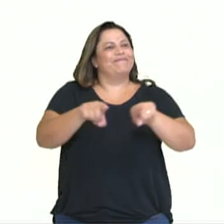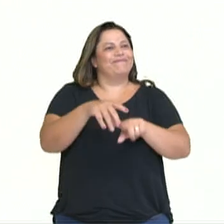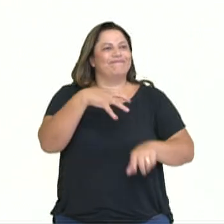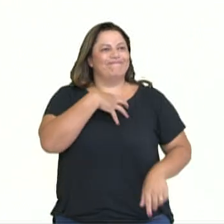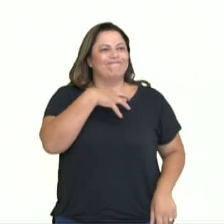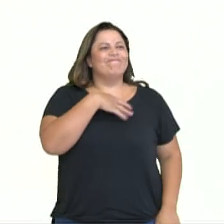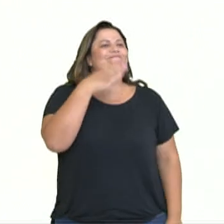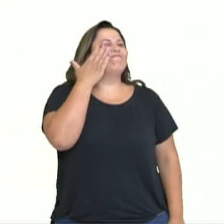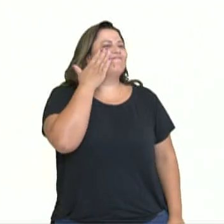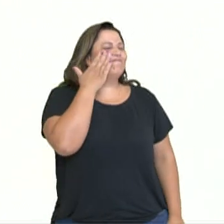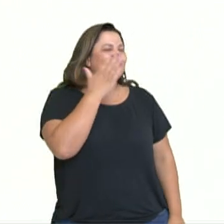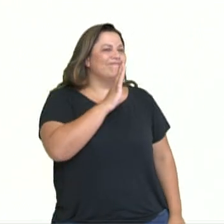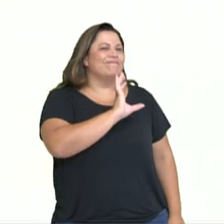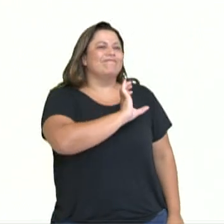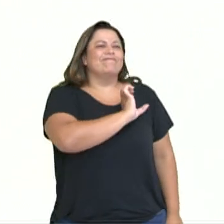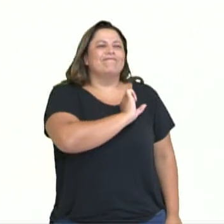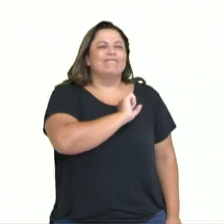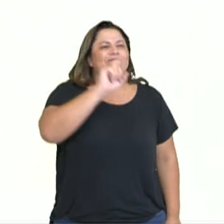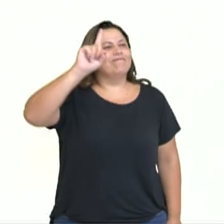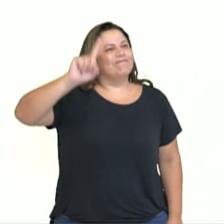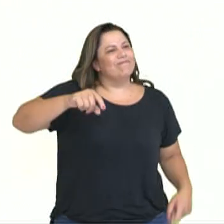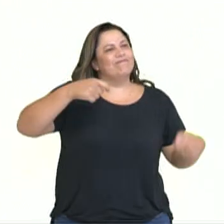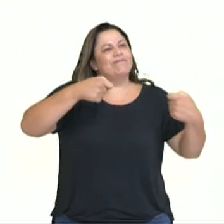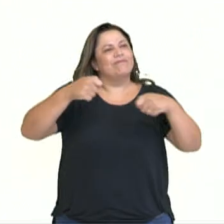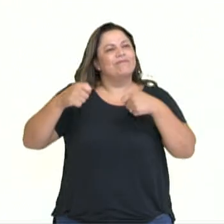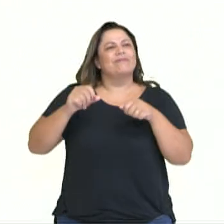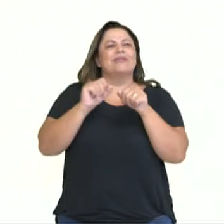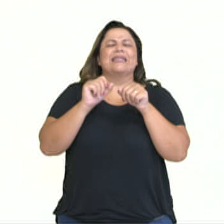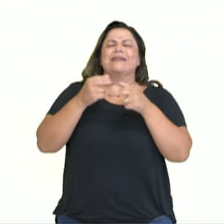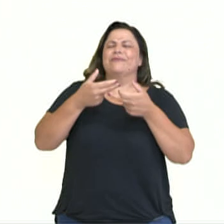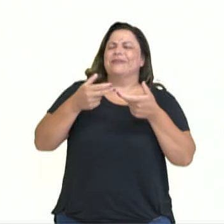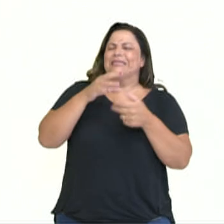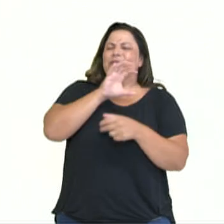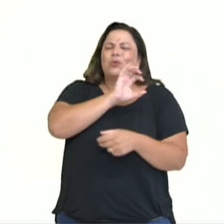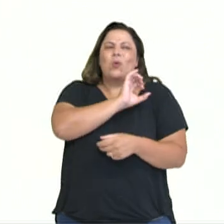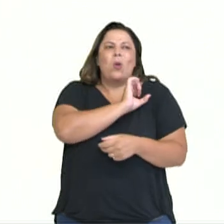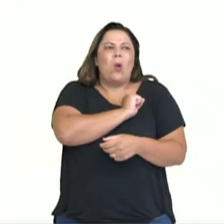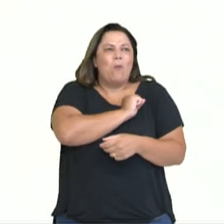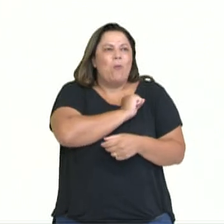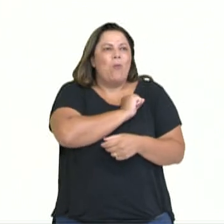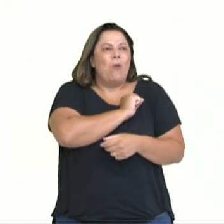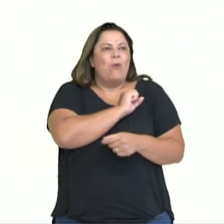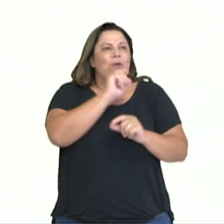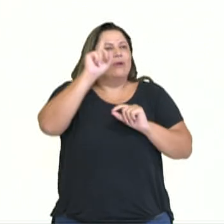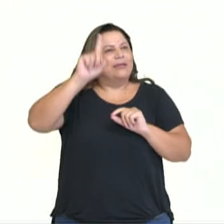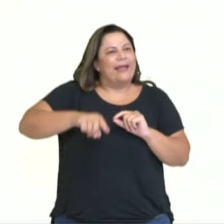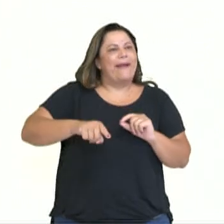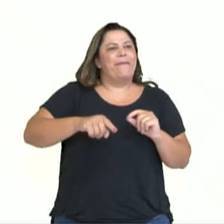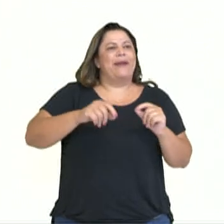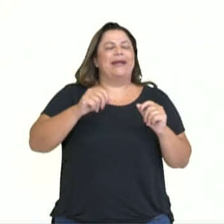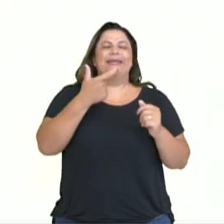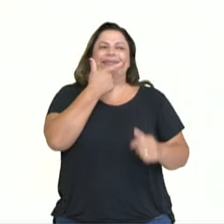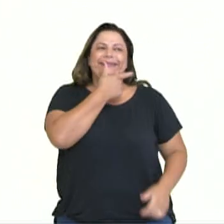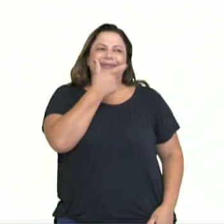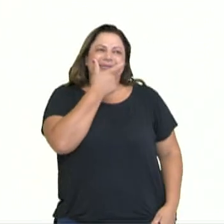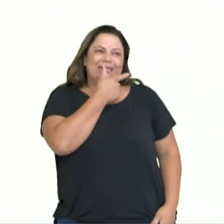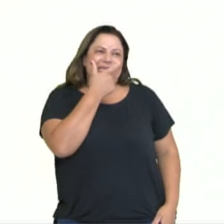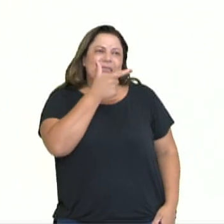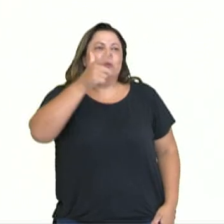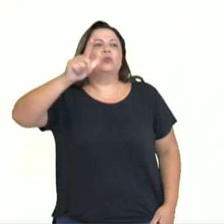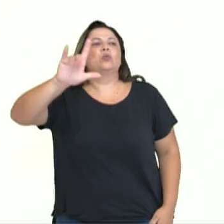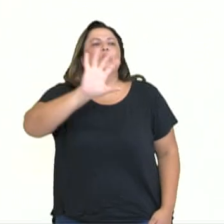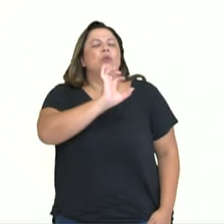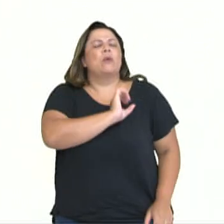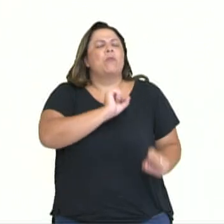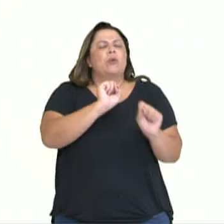amor, que era preciso fazer do amor que aparte o claro riso do outro amor impossível que há